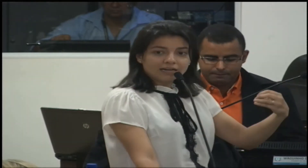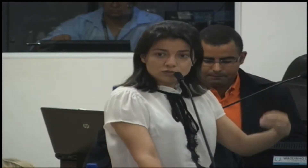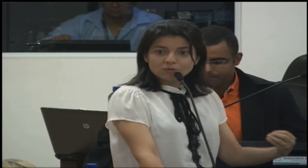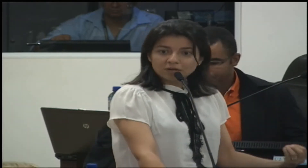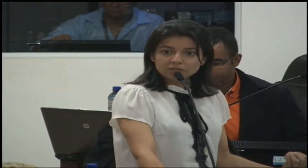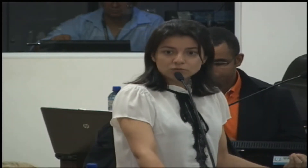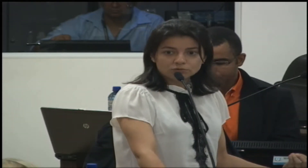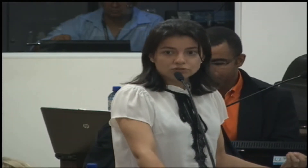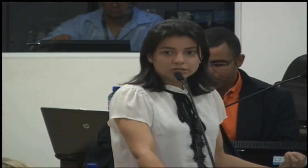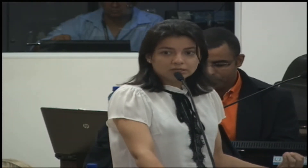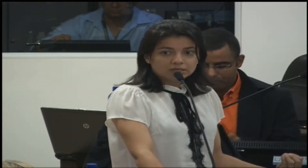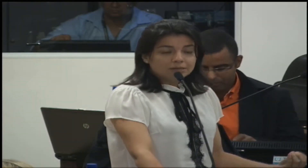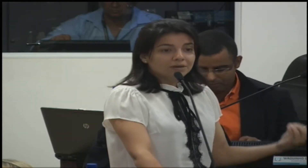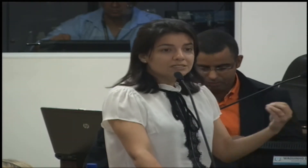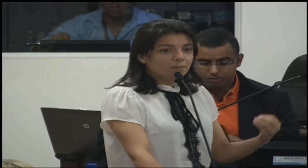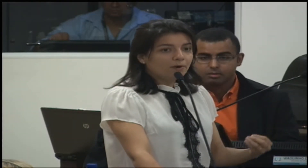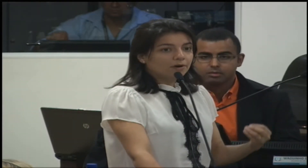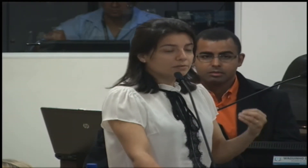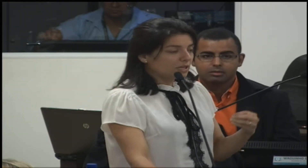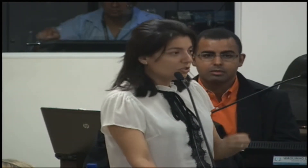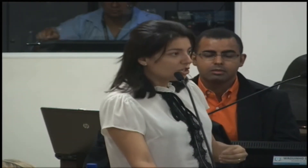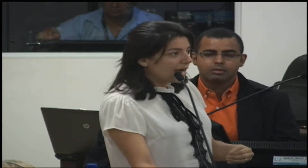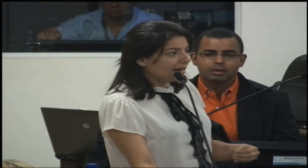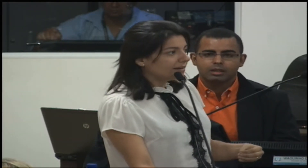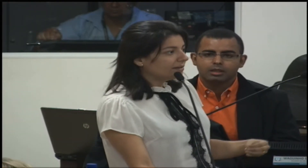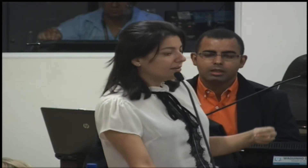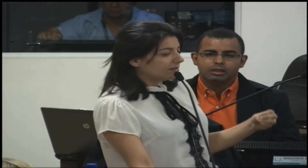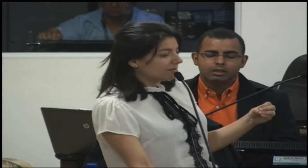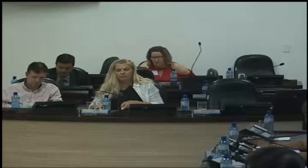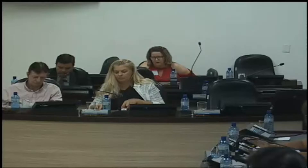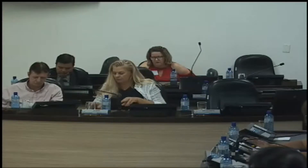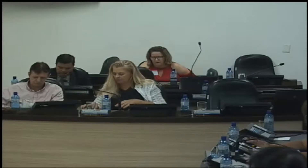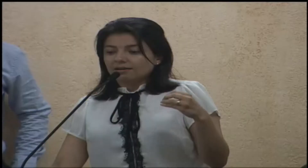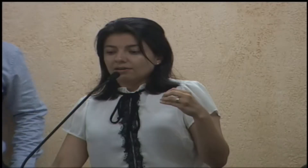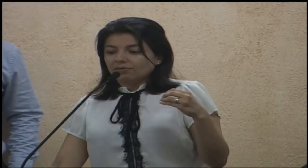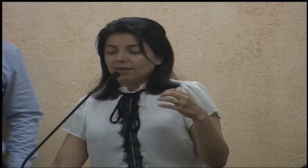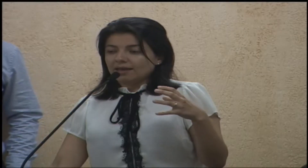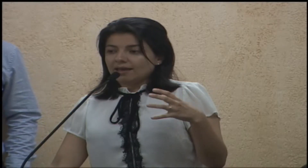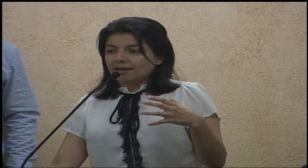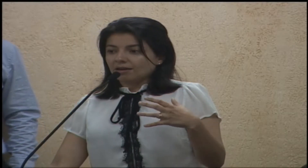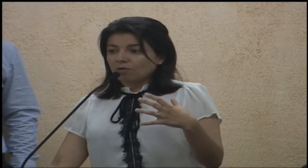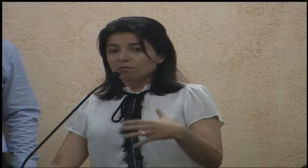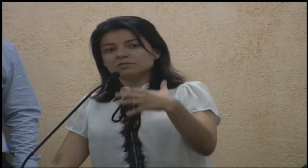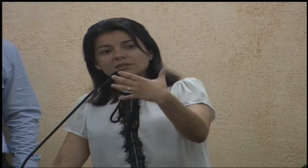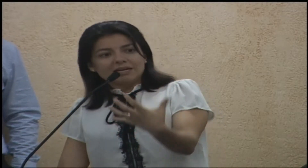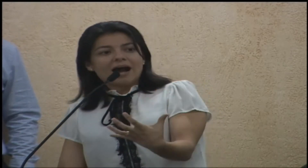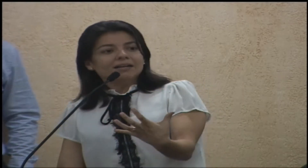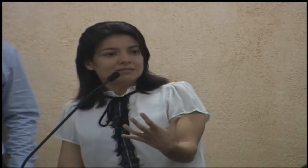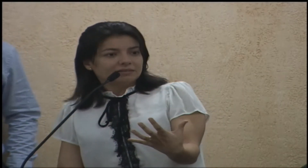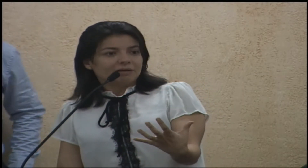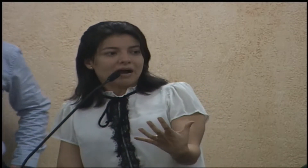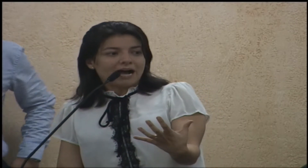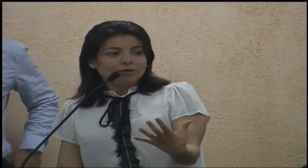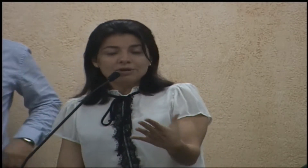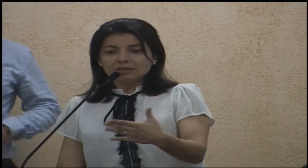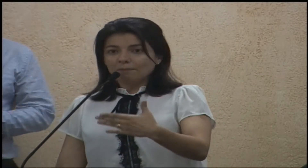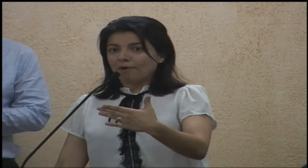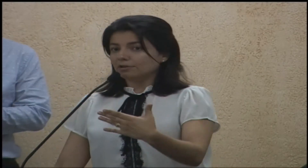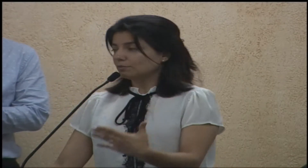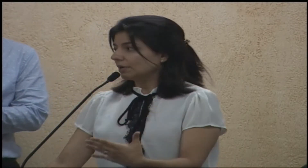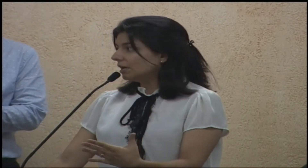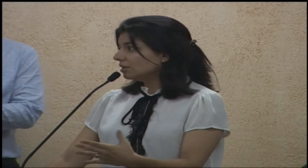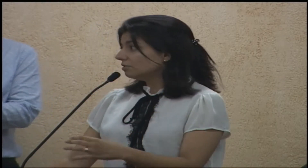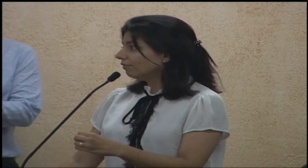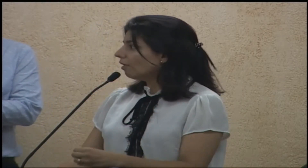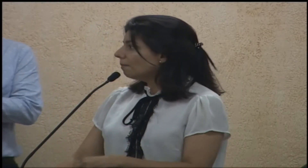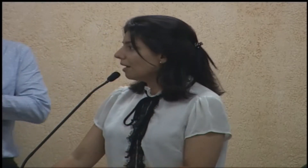discordar em sua plenitude. Mas não posso deixar de considerar esse trabalho e não